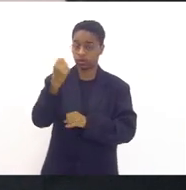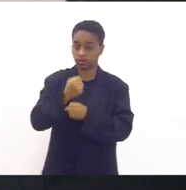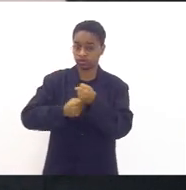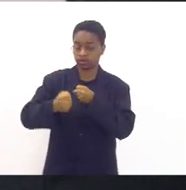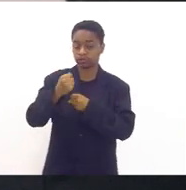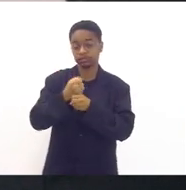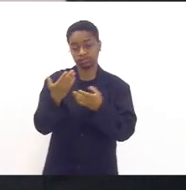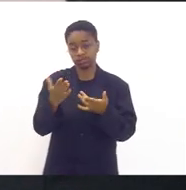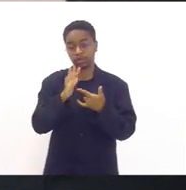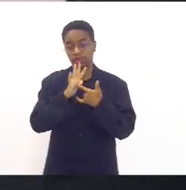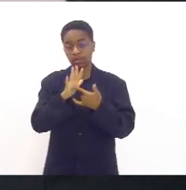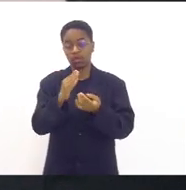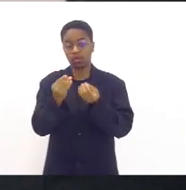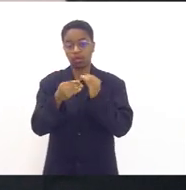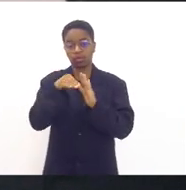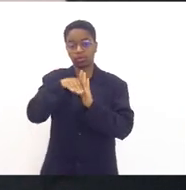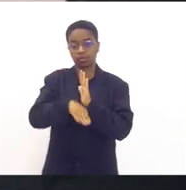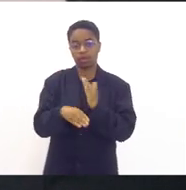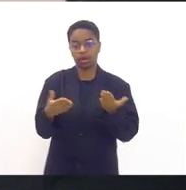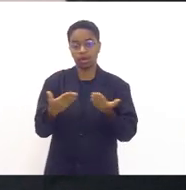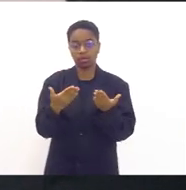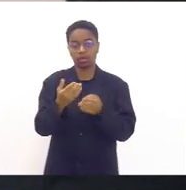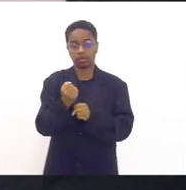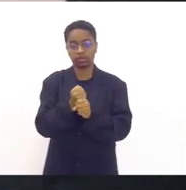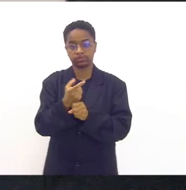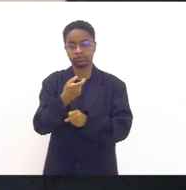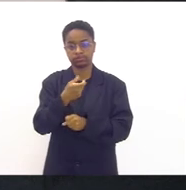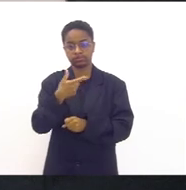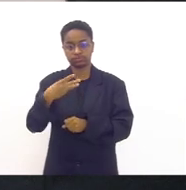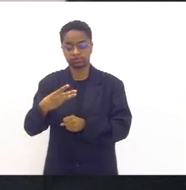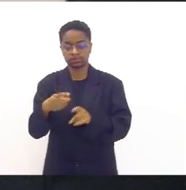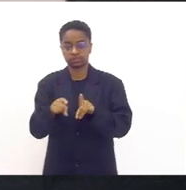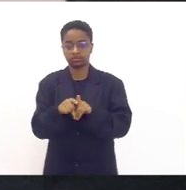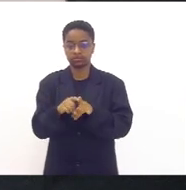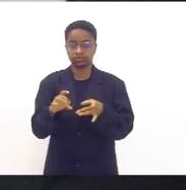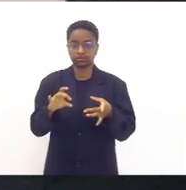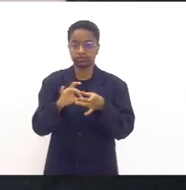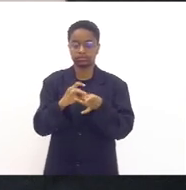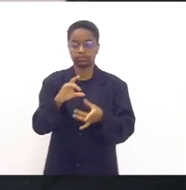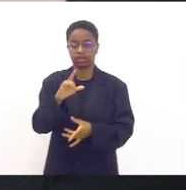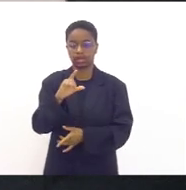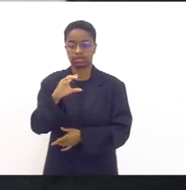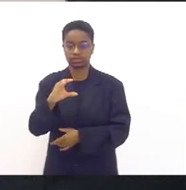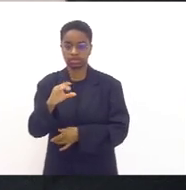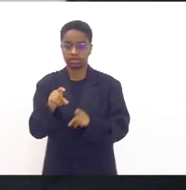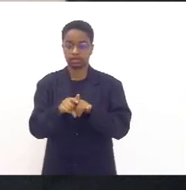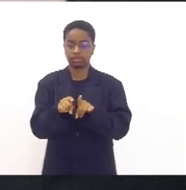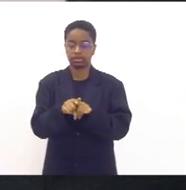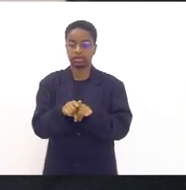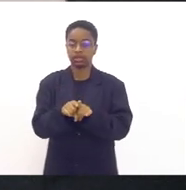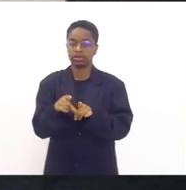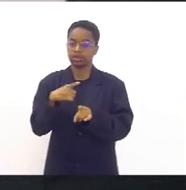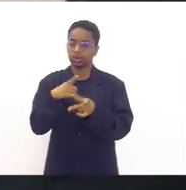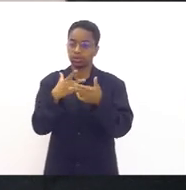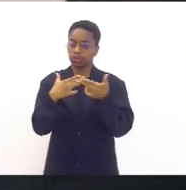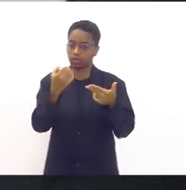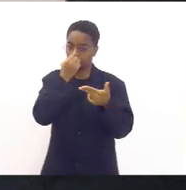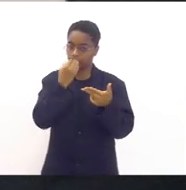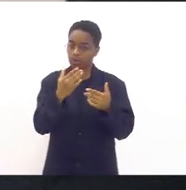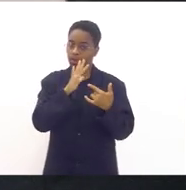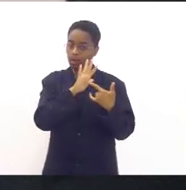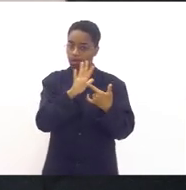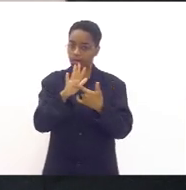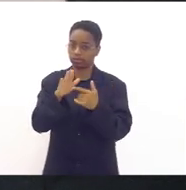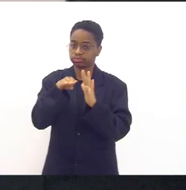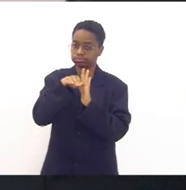na queda desse ano. Isso juntando com a LC, nós temos aqui bons elementos que trazem para